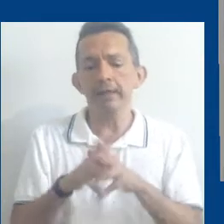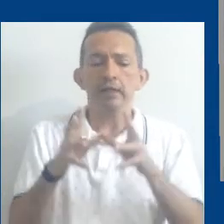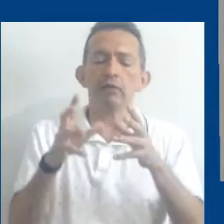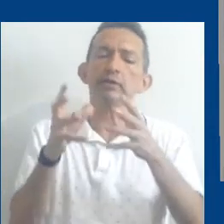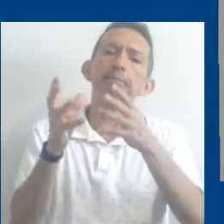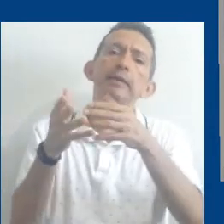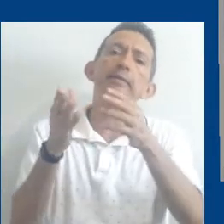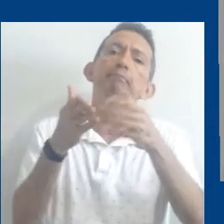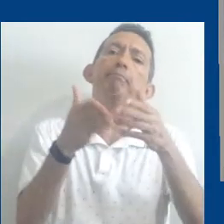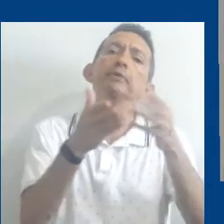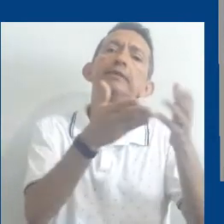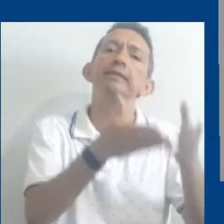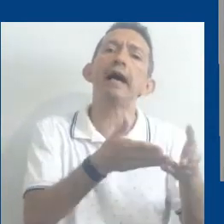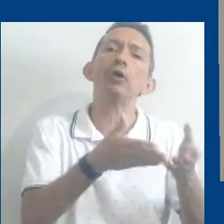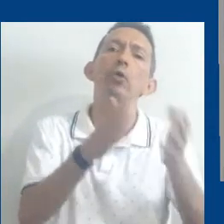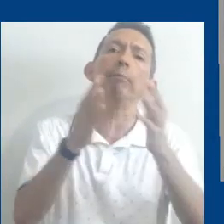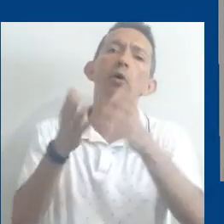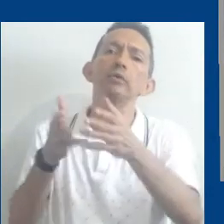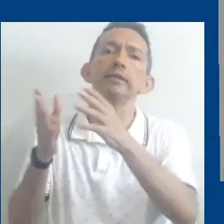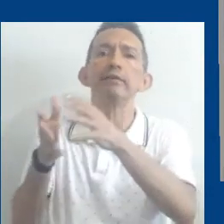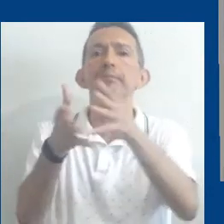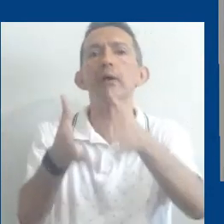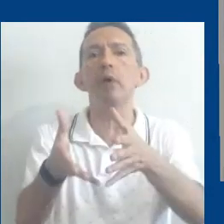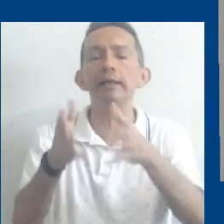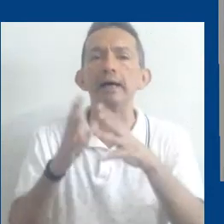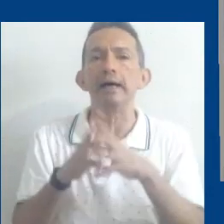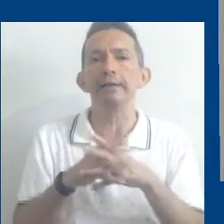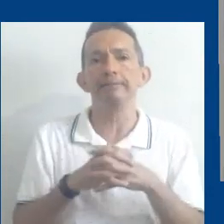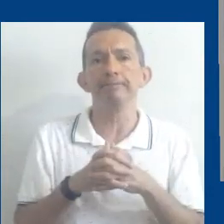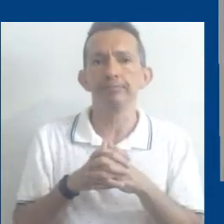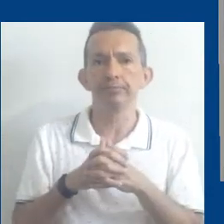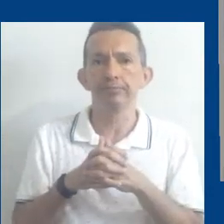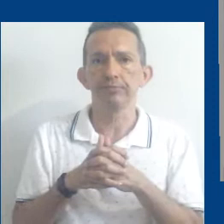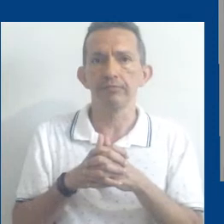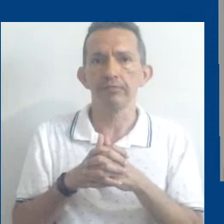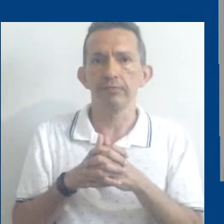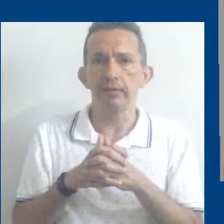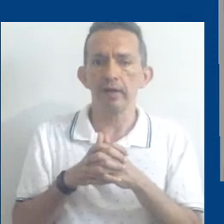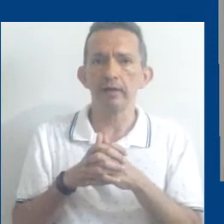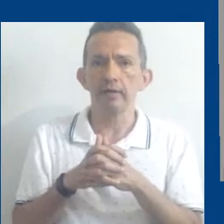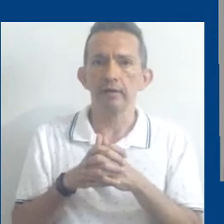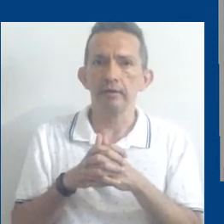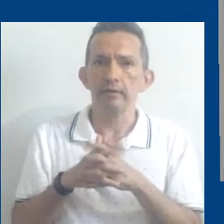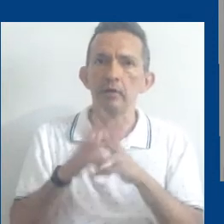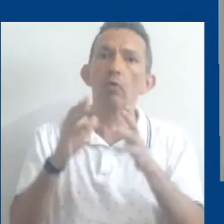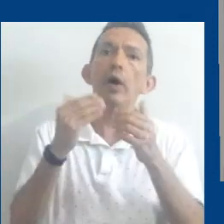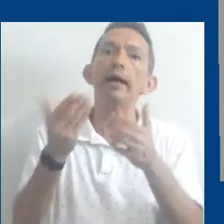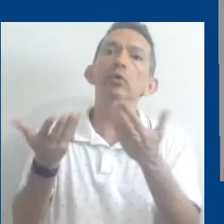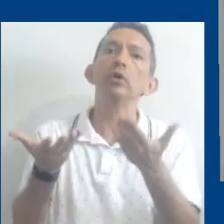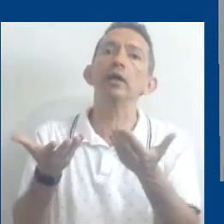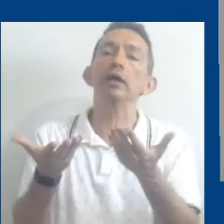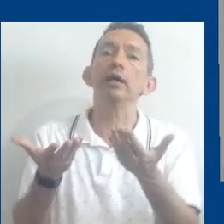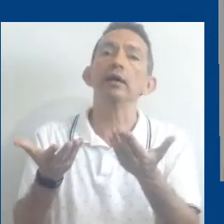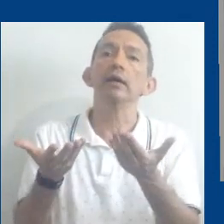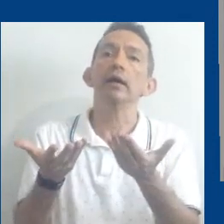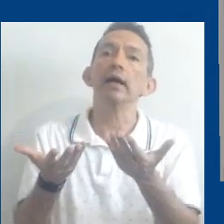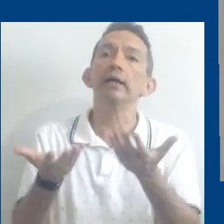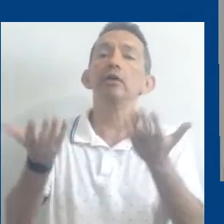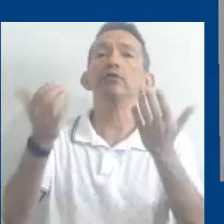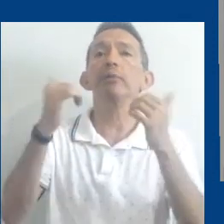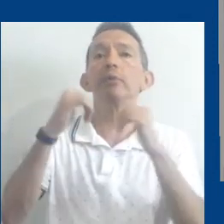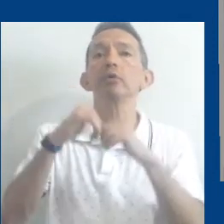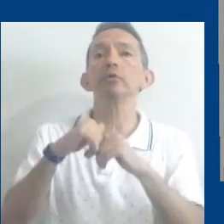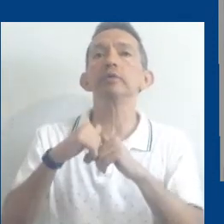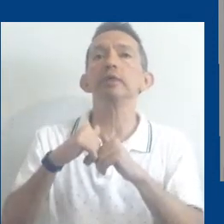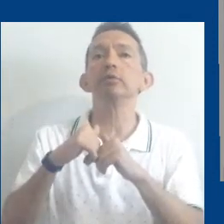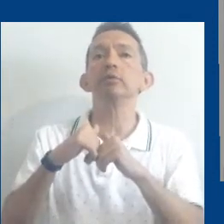tá? Então você pensa, saco, bolsa servem para guardar, né? Então guarda o quê? Aquilo